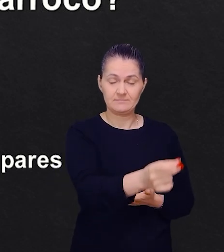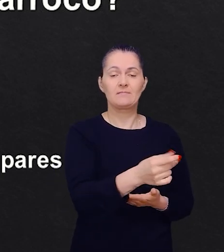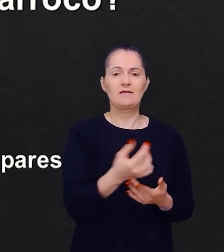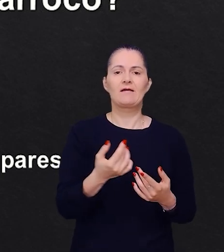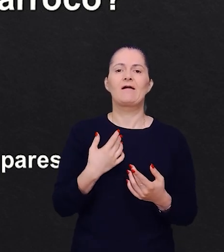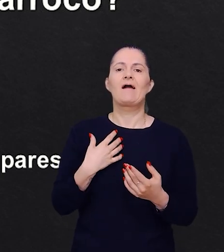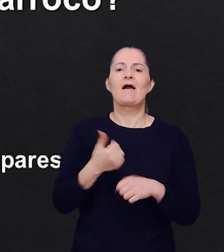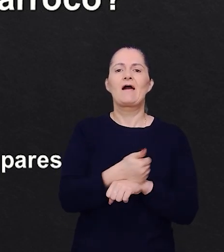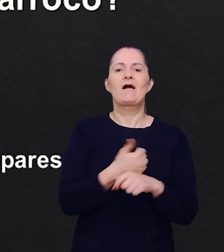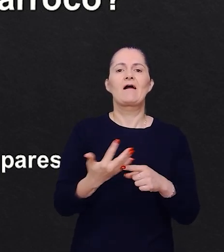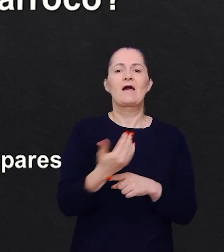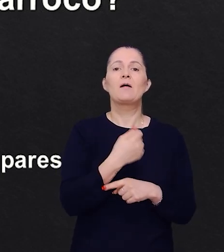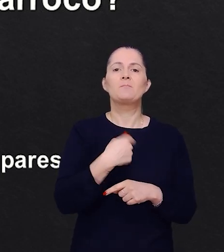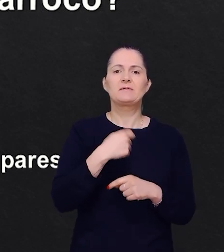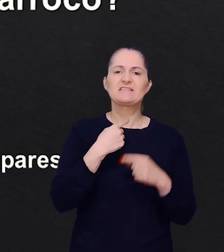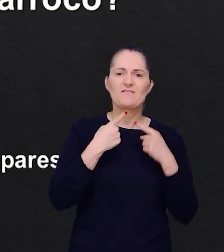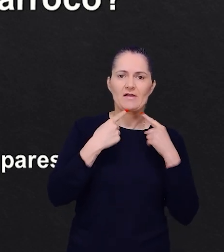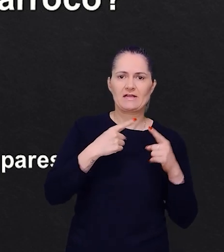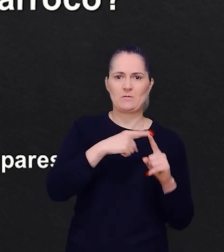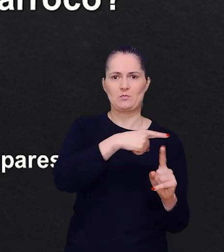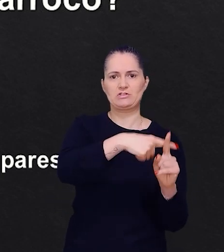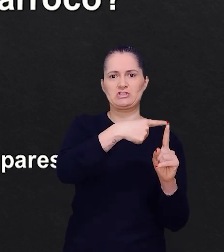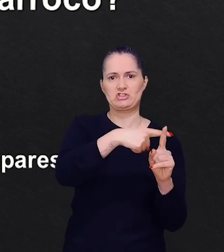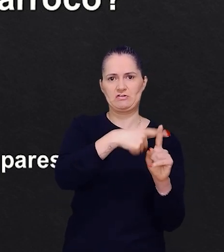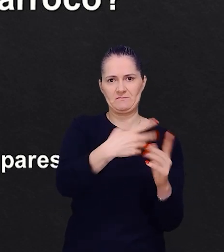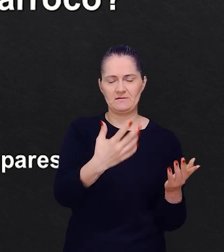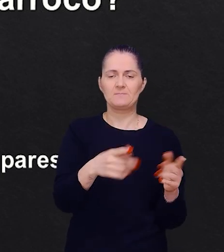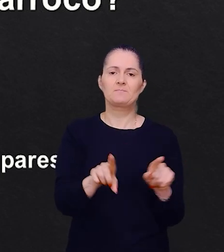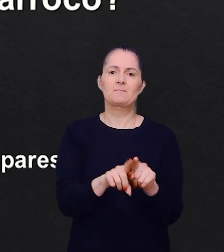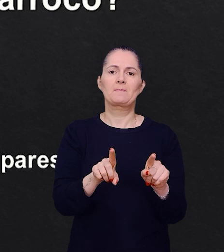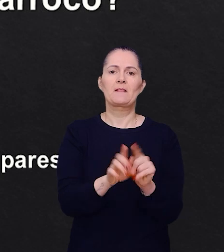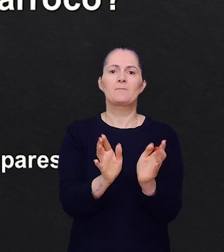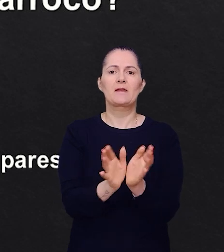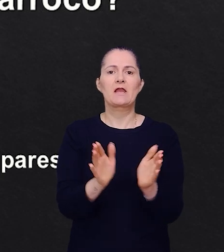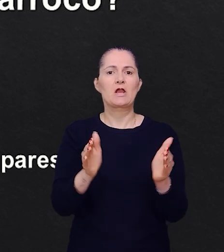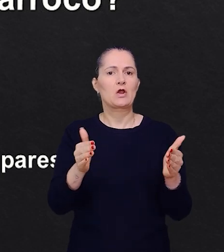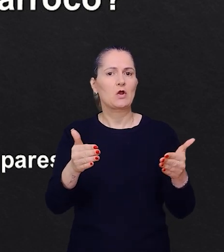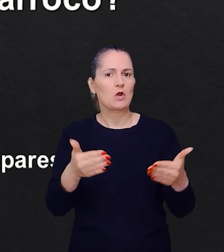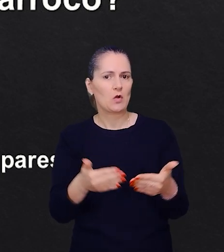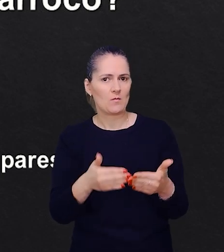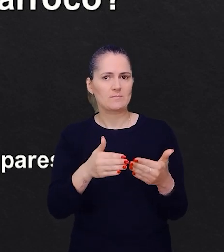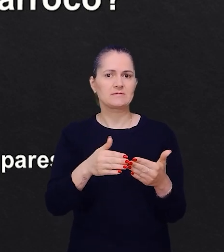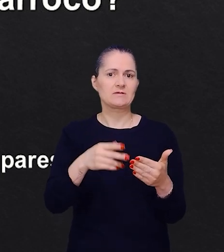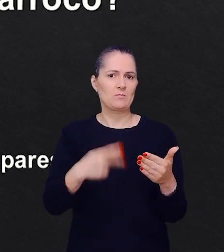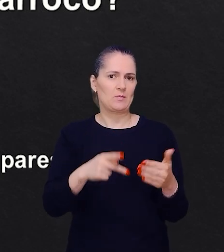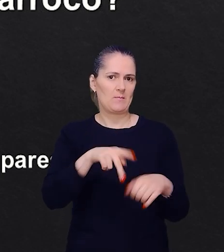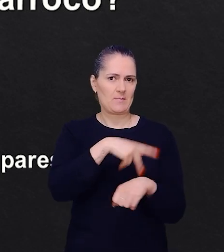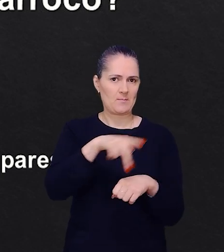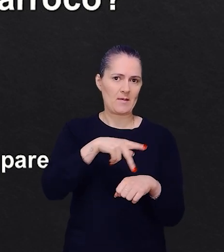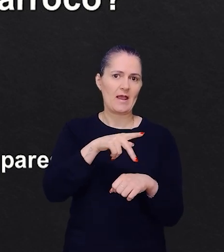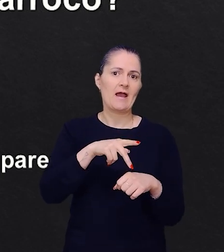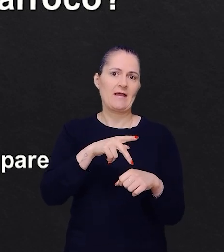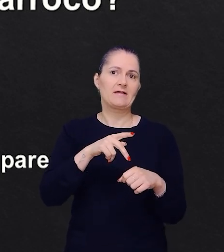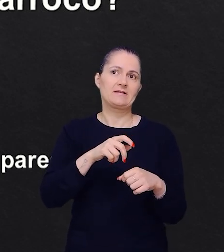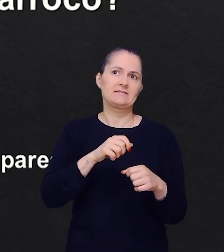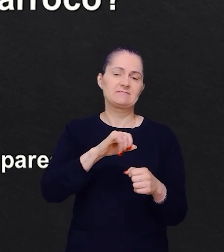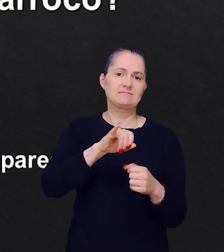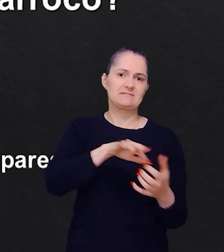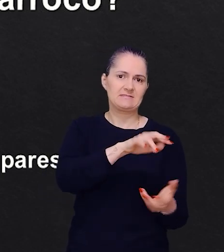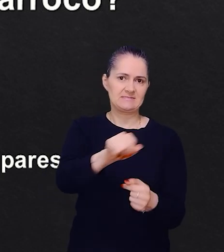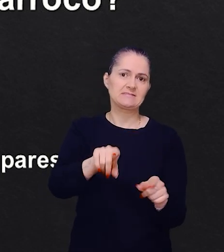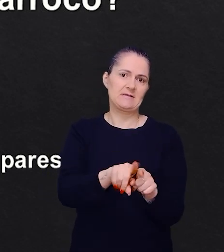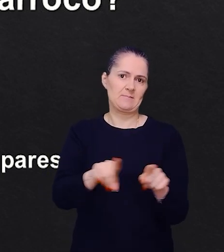artista tinha que ter críticas positivas, as comissões nacionais e internacionais, então o artista era